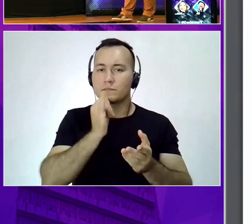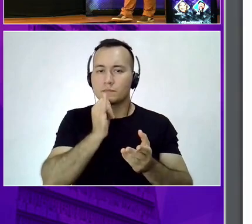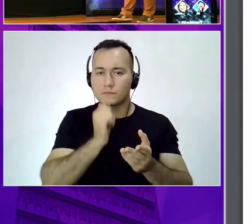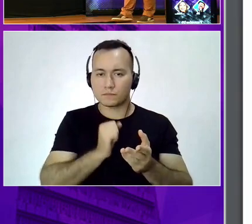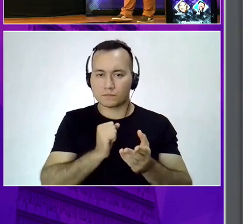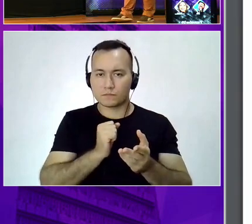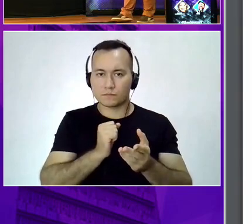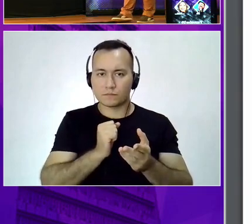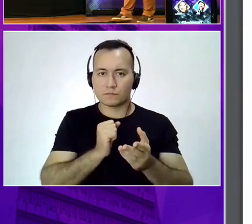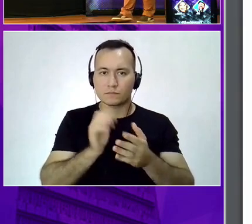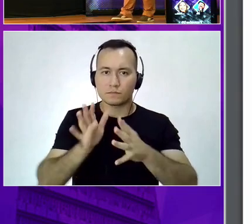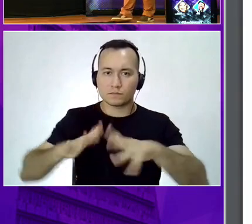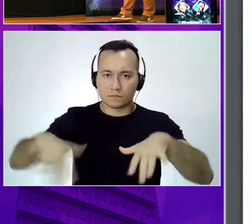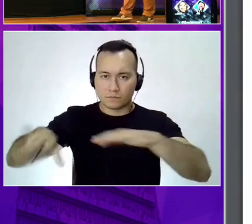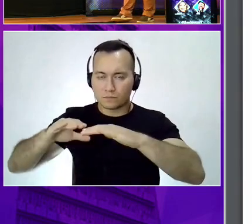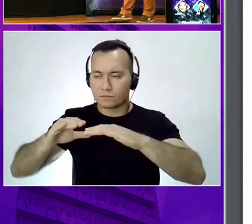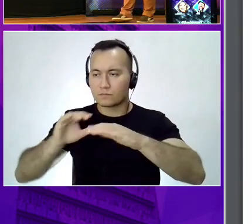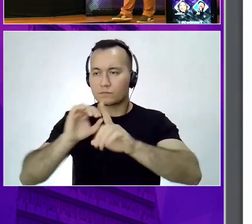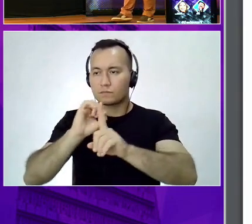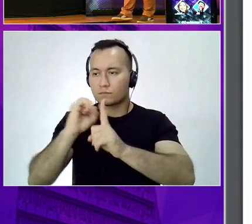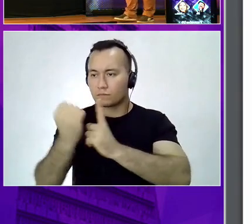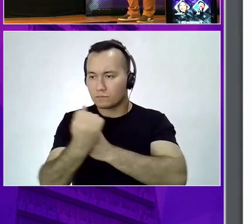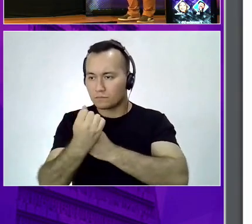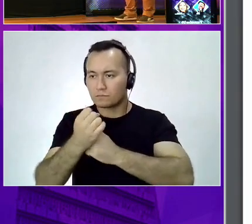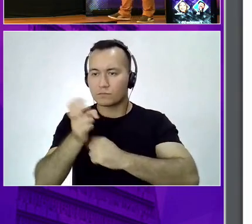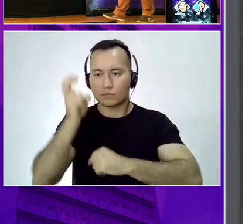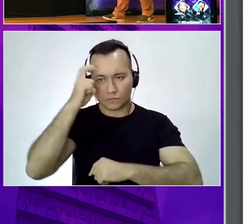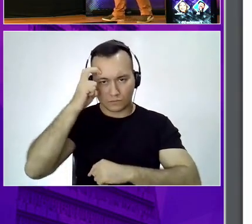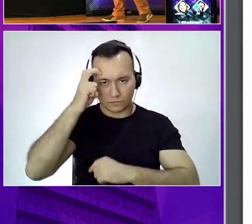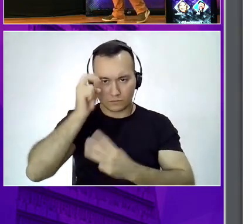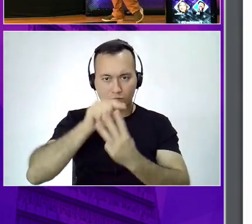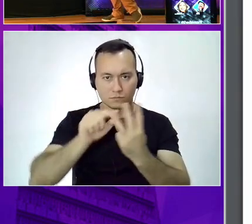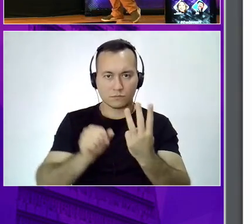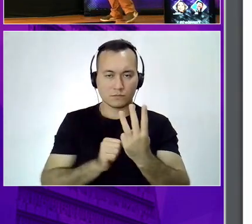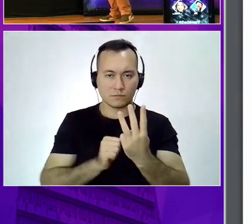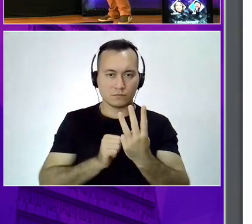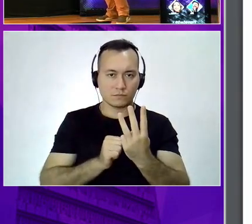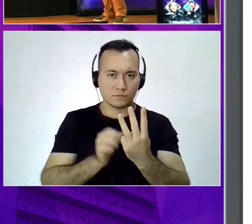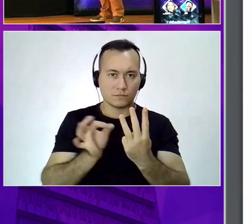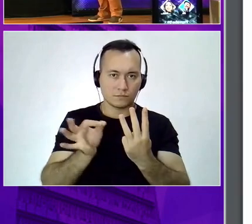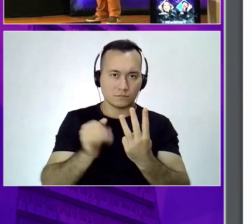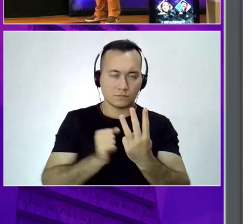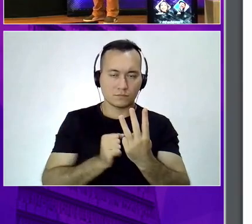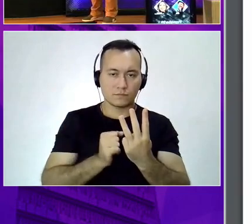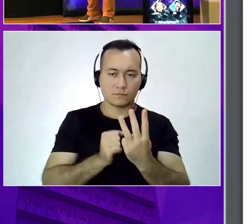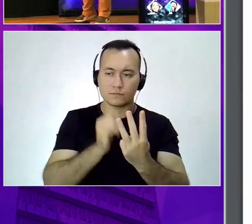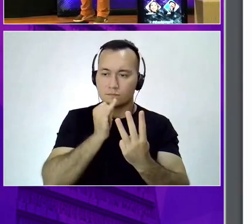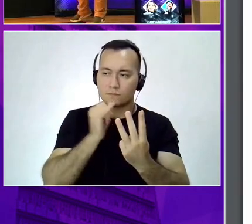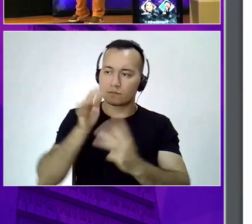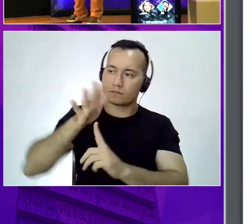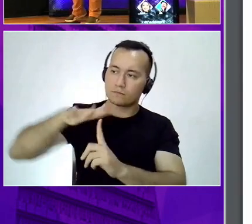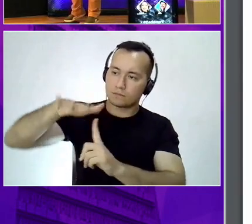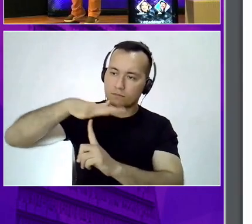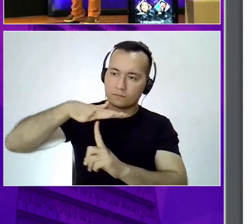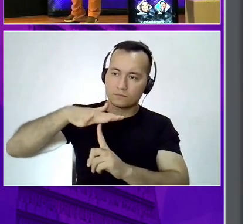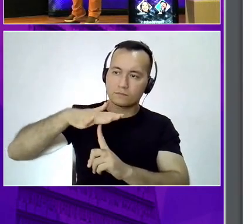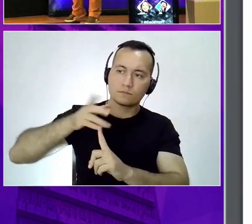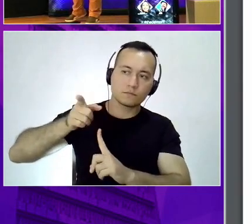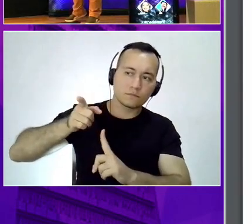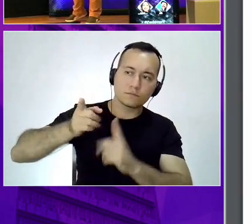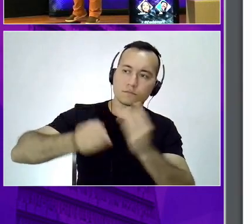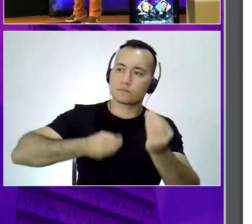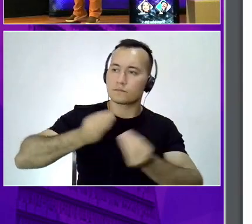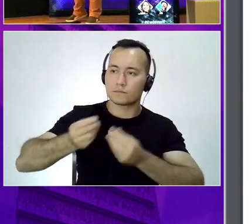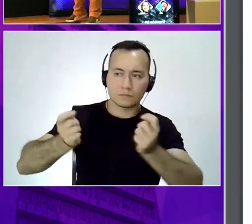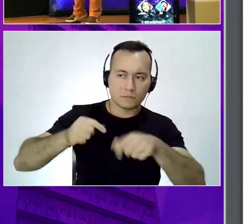são 3 dimensões onde a gente avalia o quão favorável está aquele ambiente à mudança ou não. Então, isso vai te ajudar